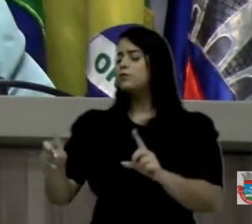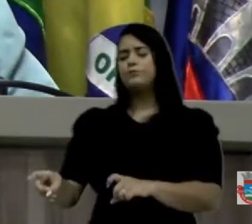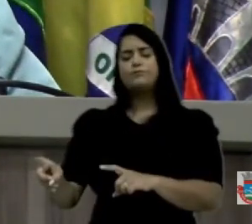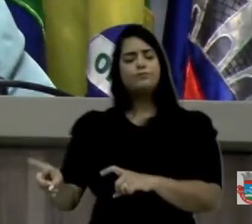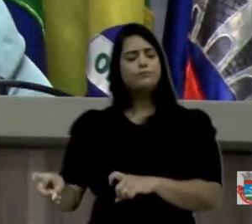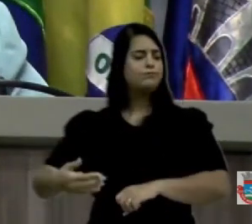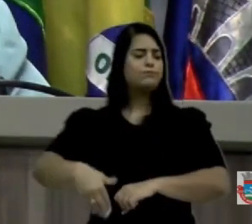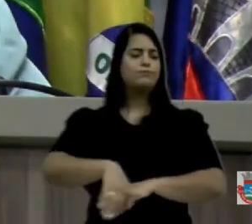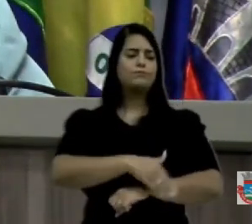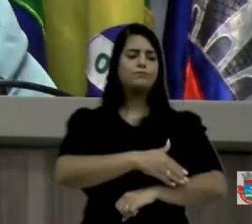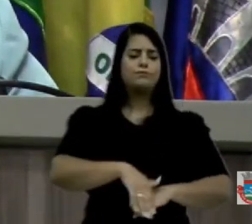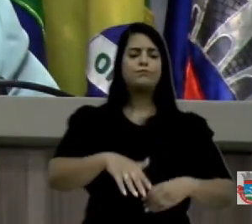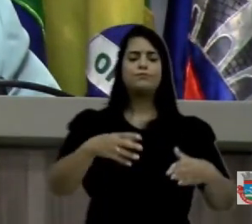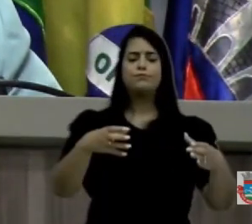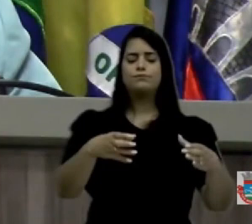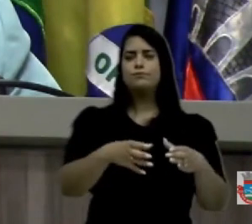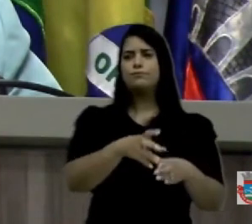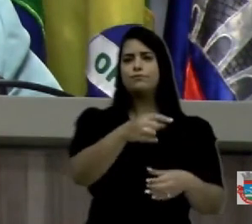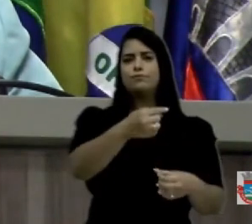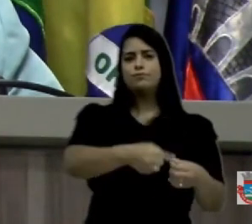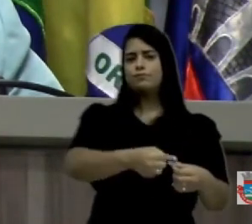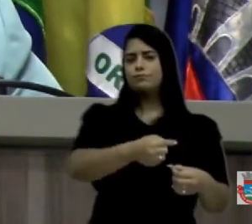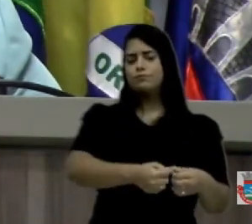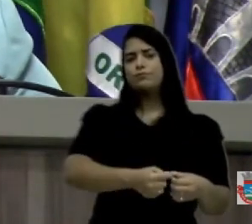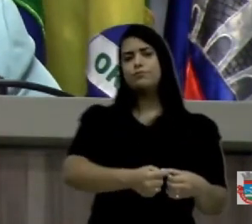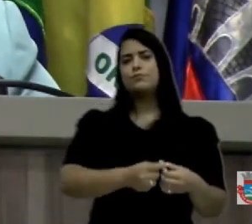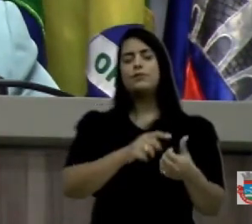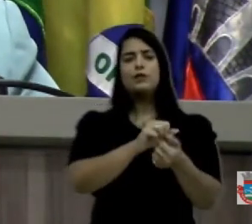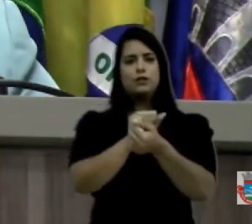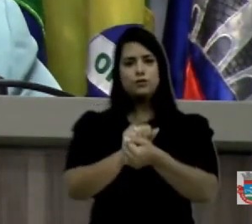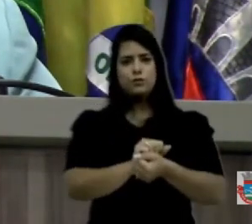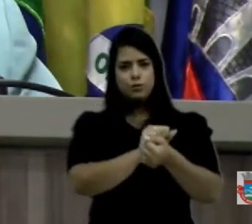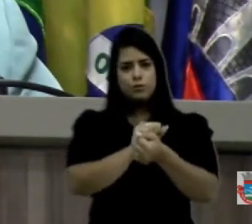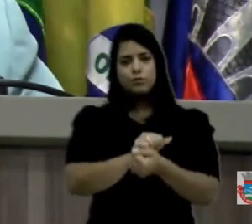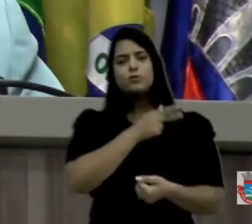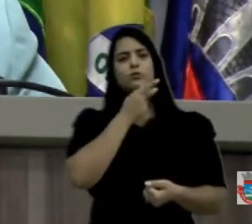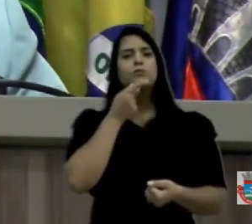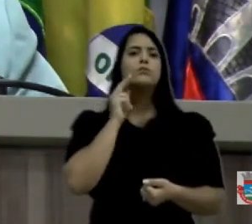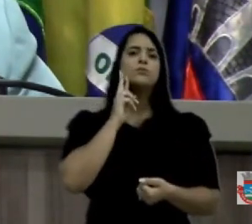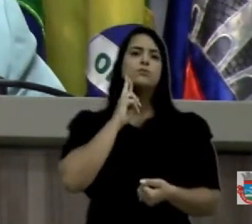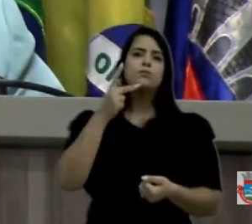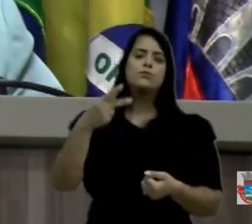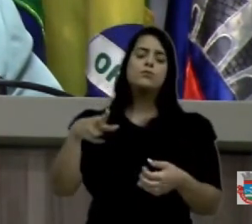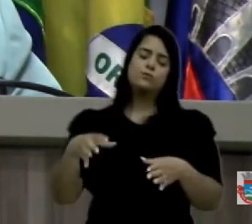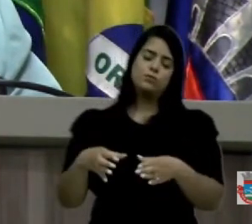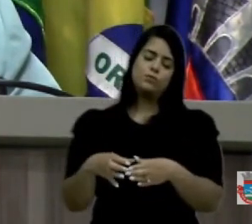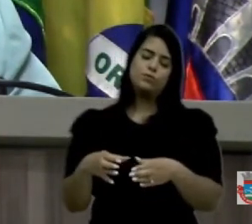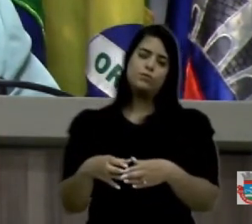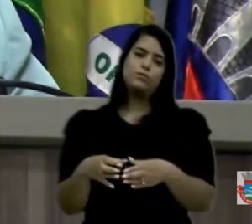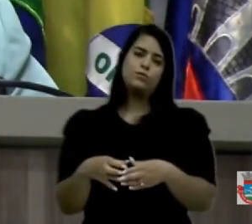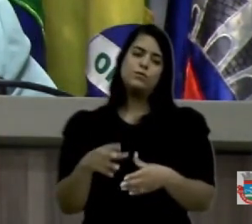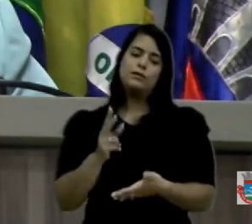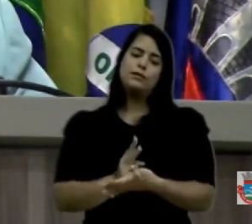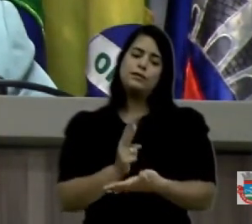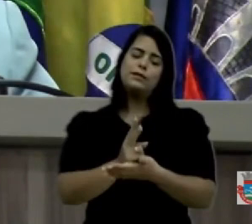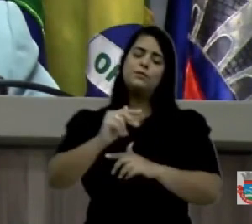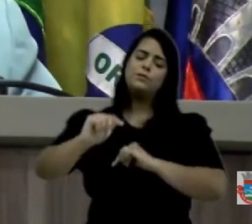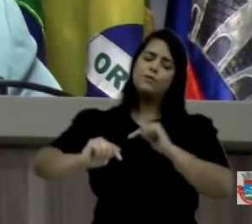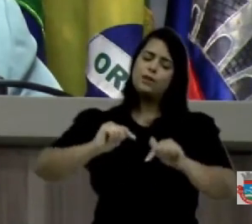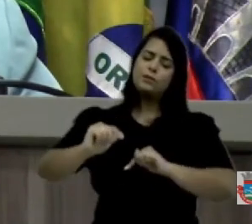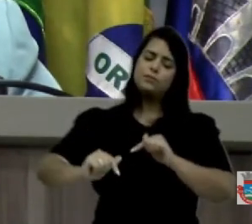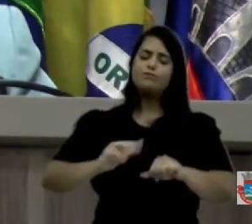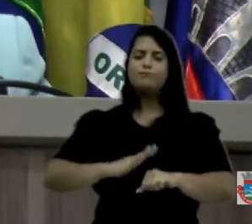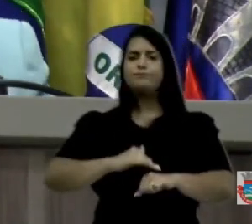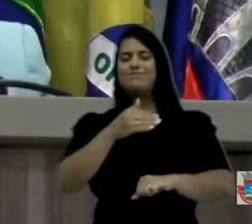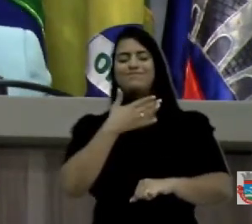rural mas ele se dedica junto com Paulo Renato e toda a sua equipe sempre procurando trabalhar cada dia